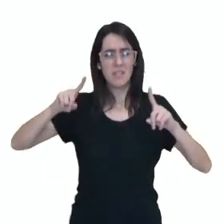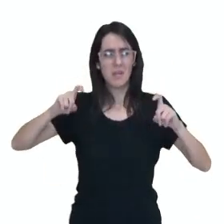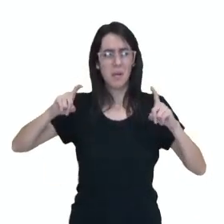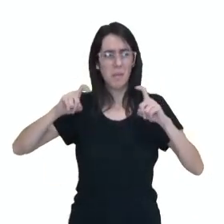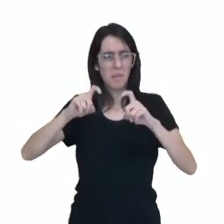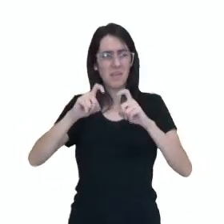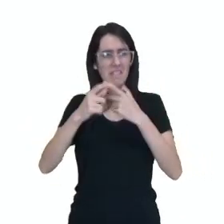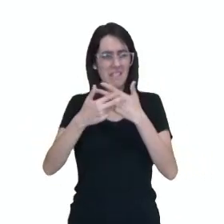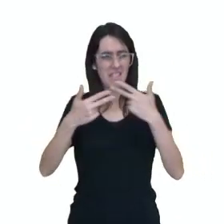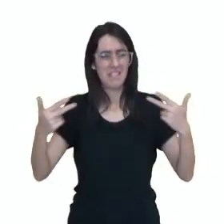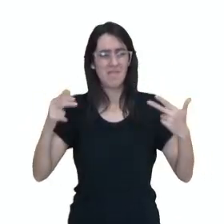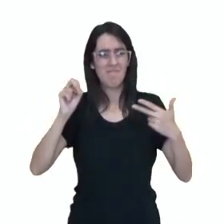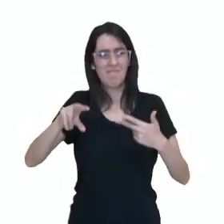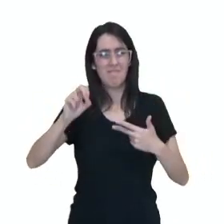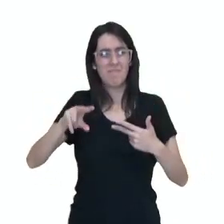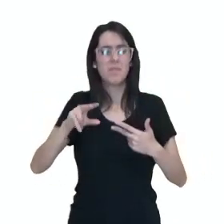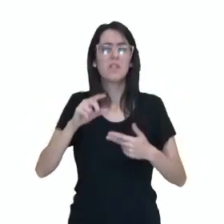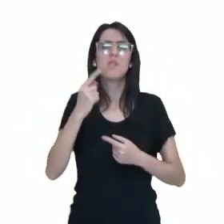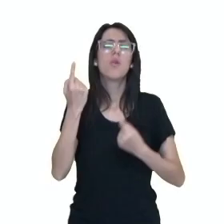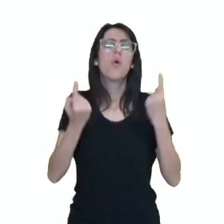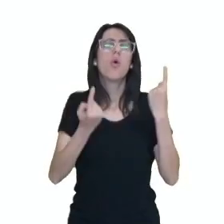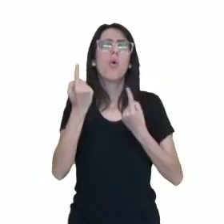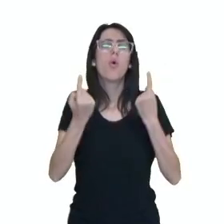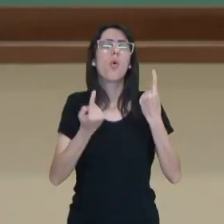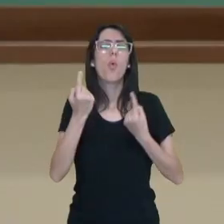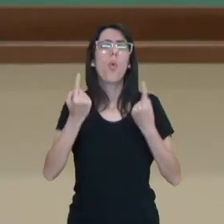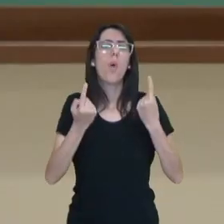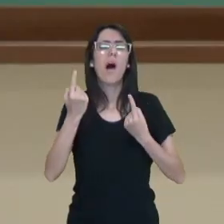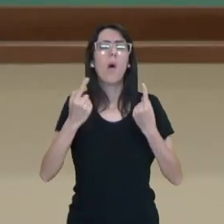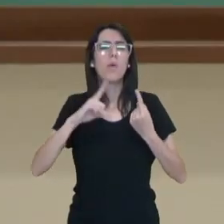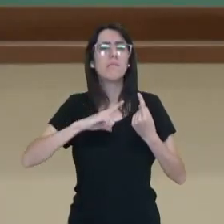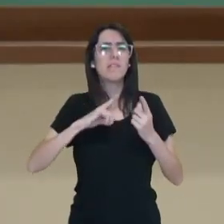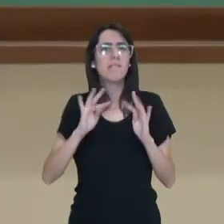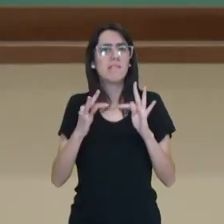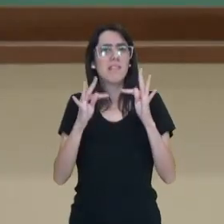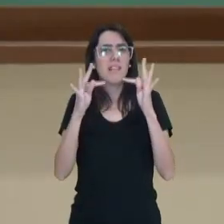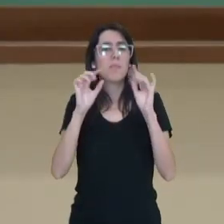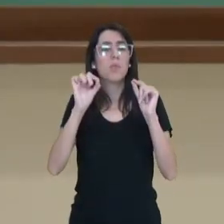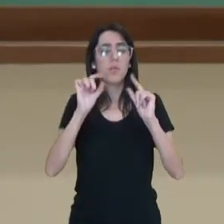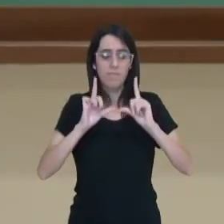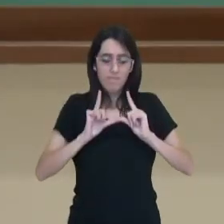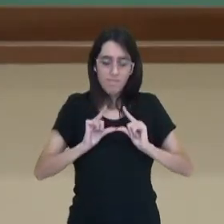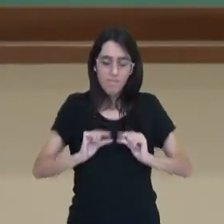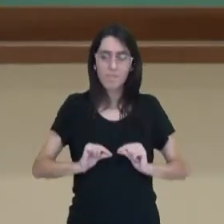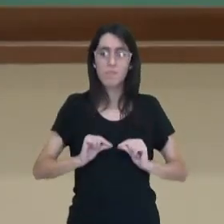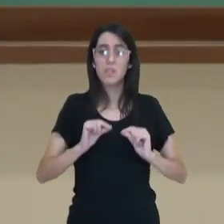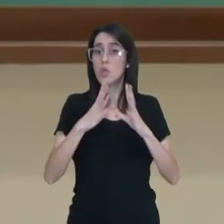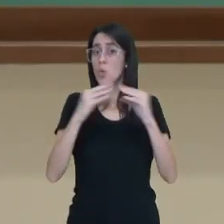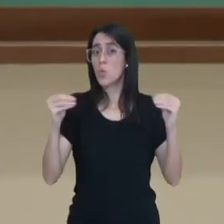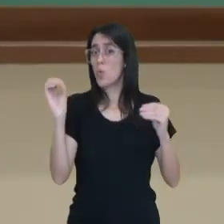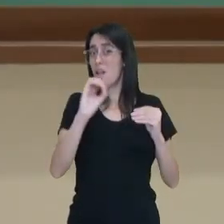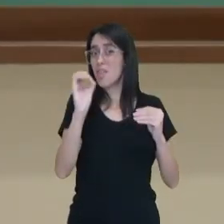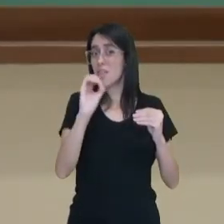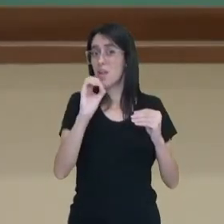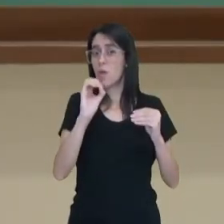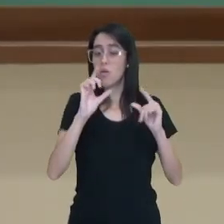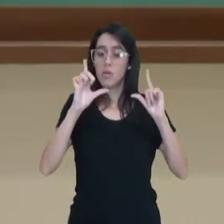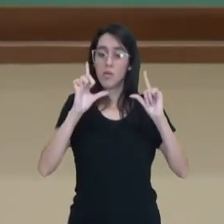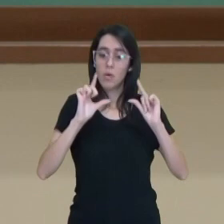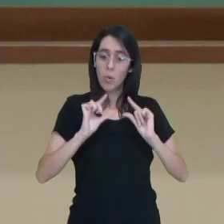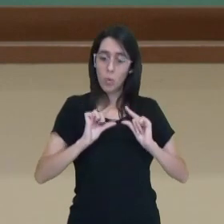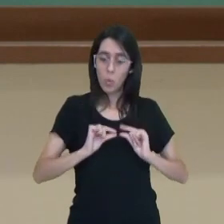dessas istes, qual ou quais, né, possuiriam um tratamento que vai apenas amenizar os sintomas, sem de